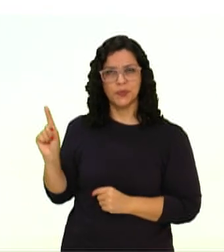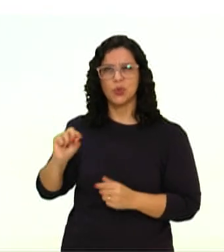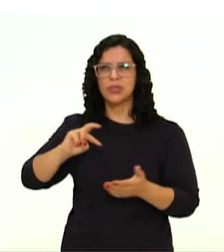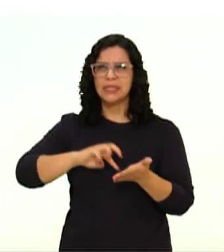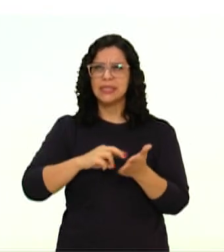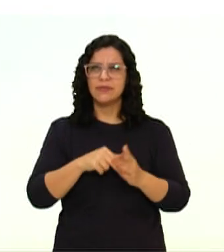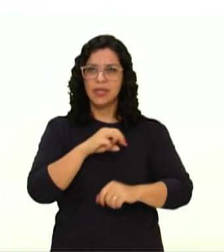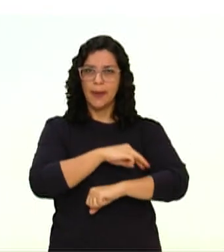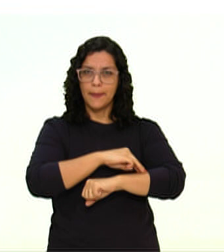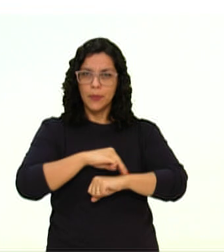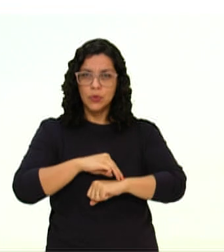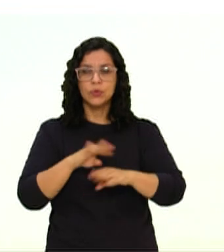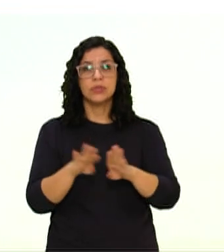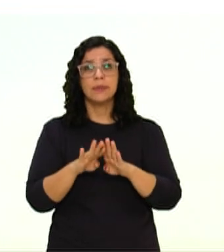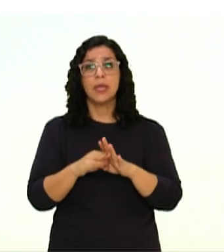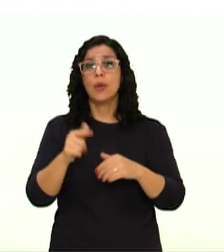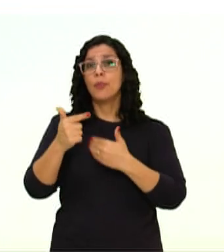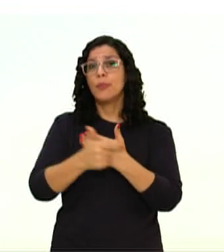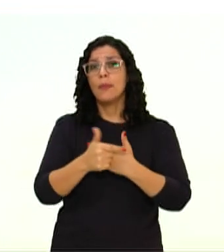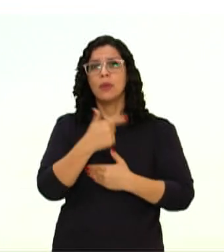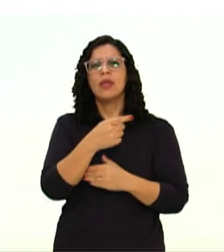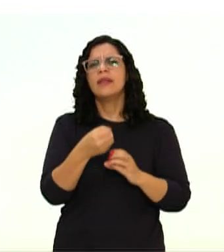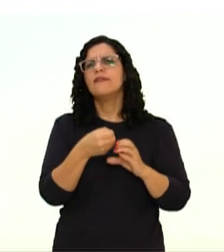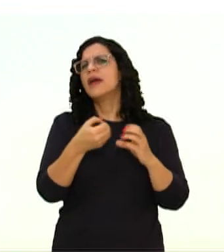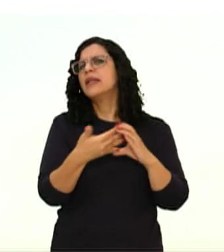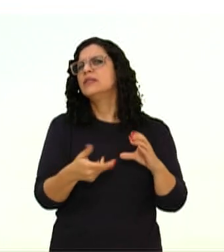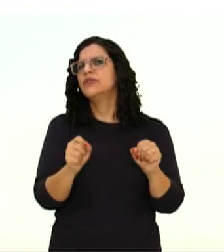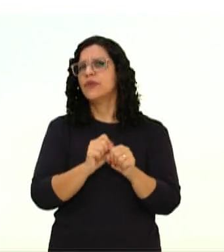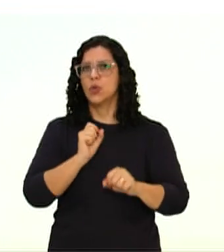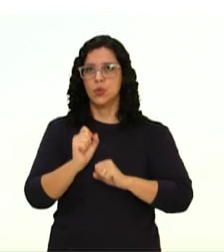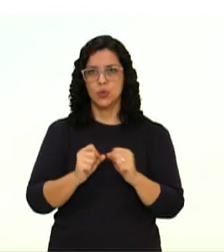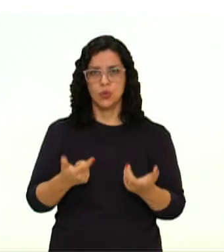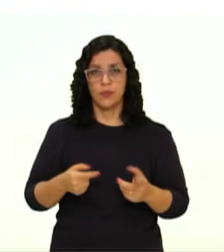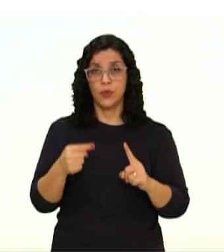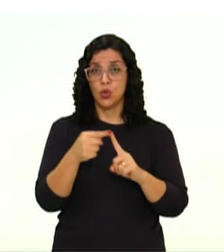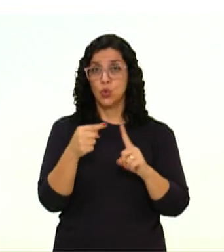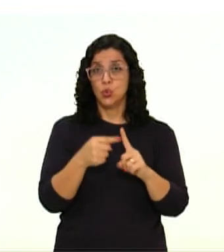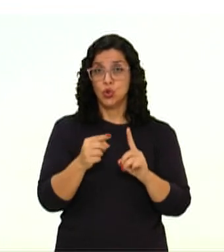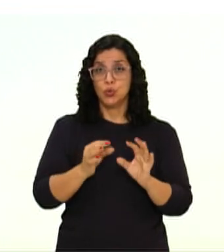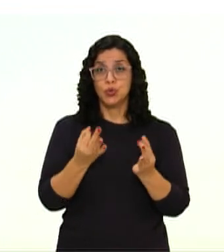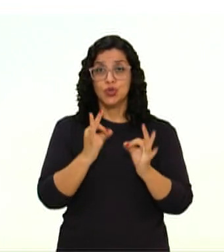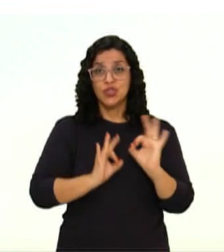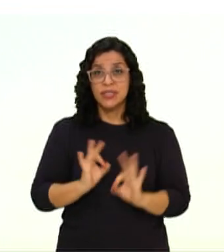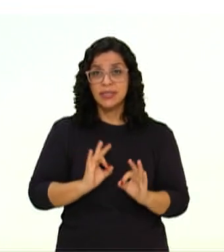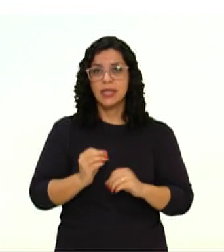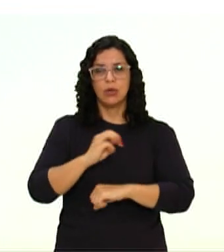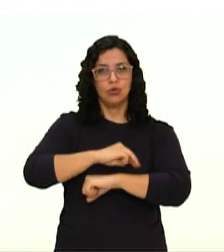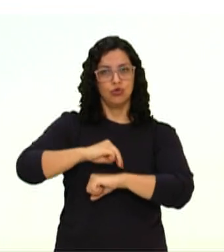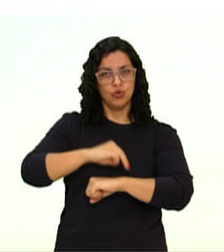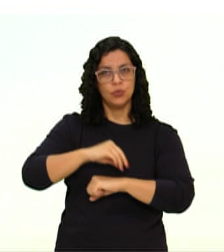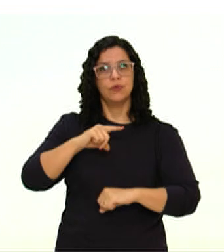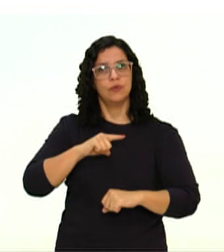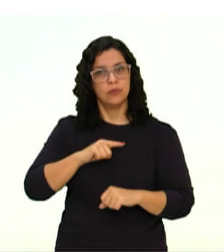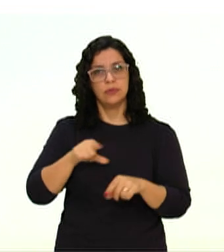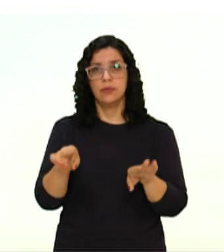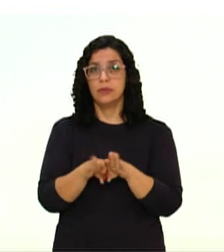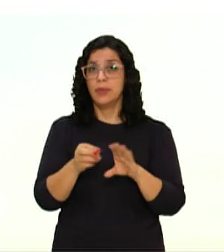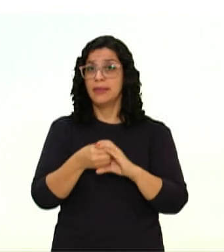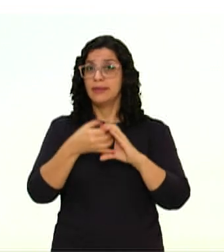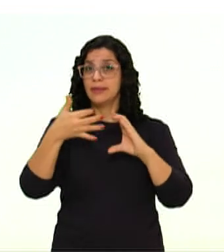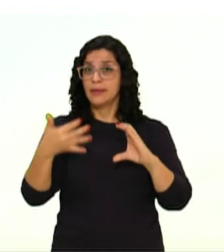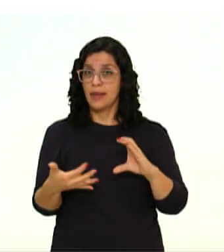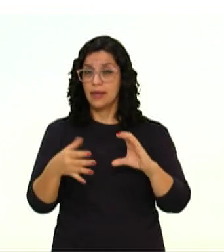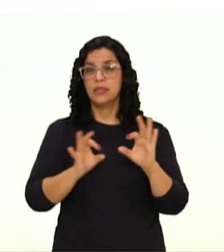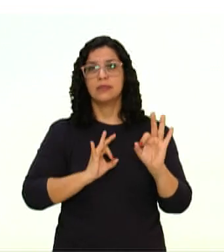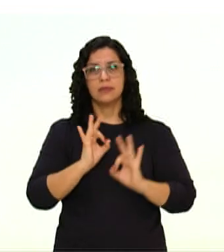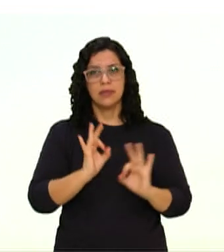é tecido muscular e as funções desse tecido, tá? Tipo de célula presente no tecido muscular e também as características